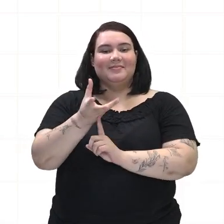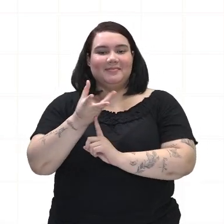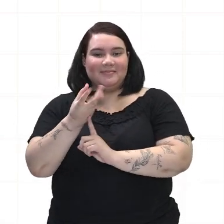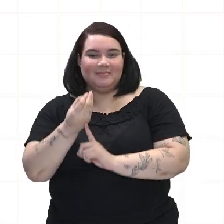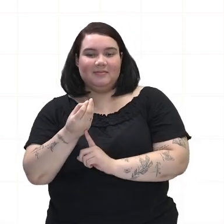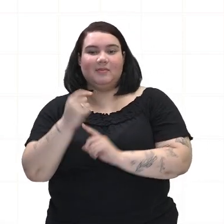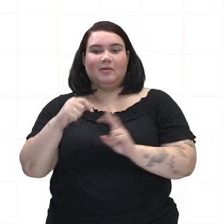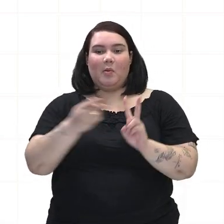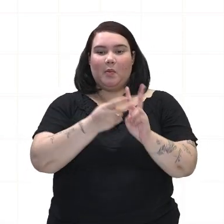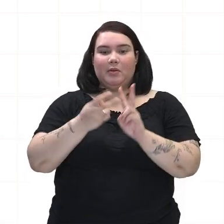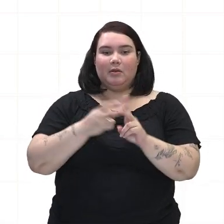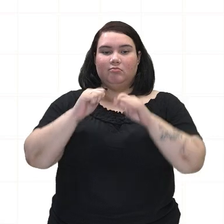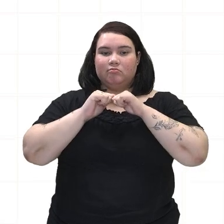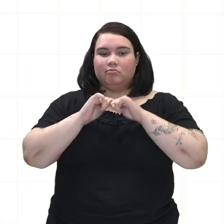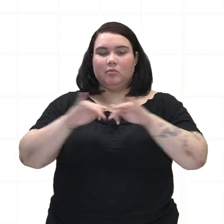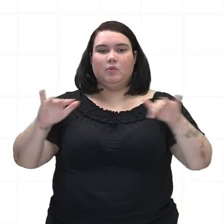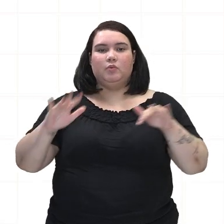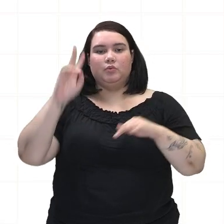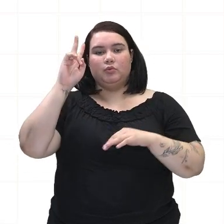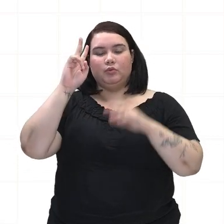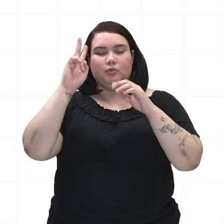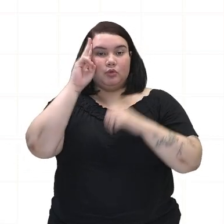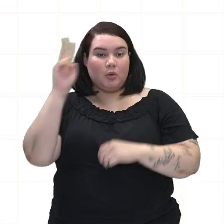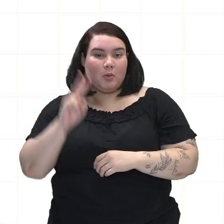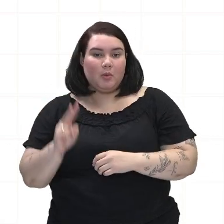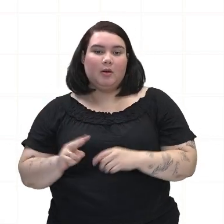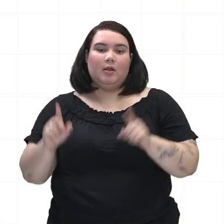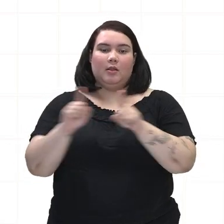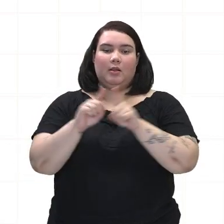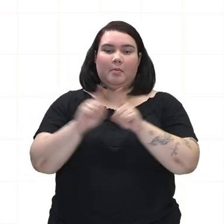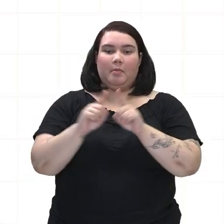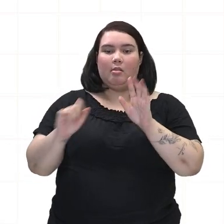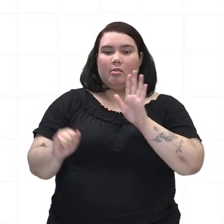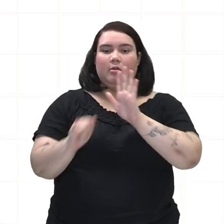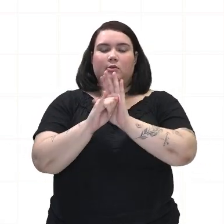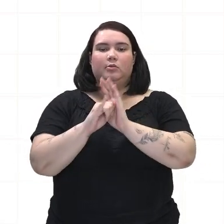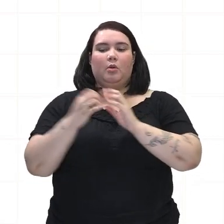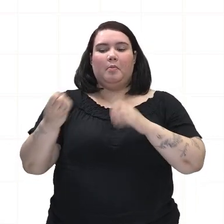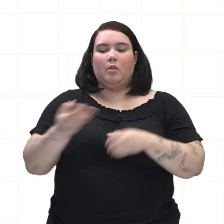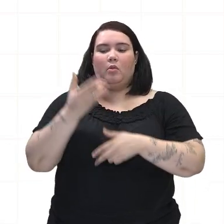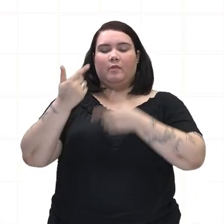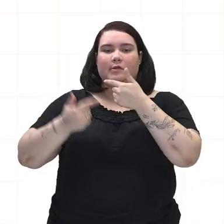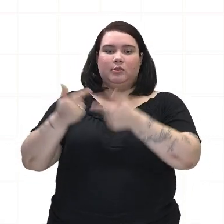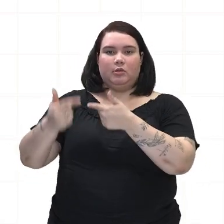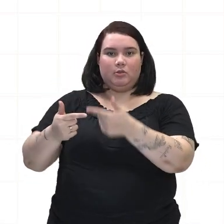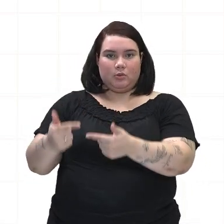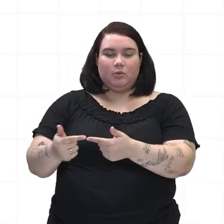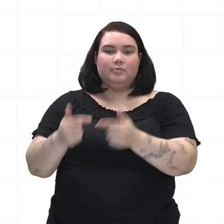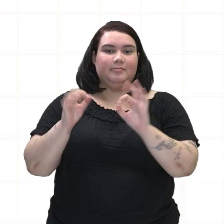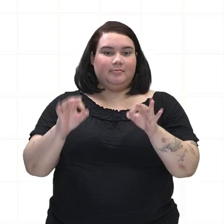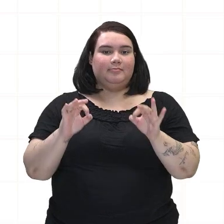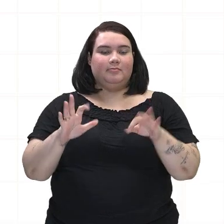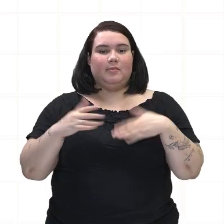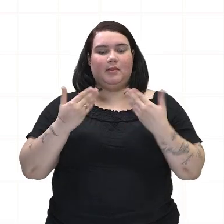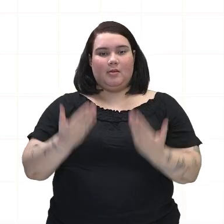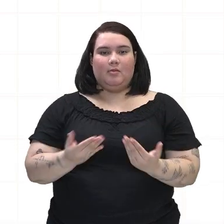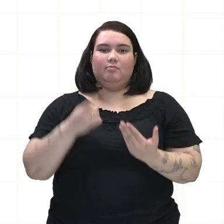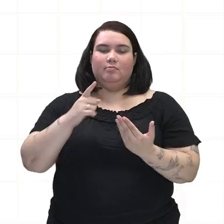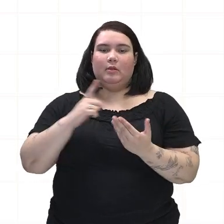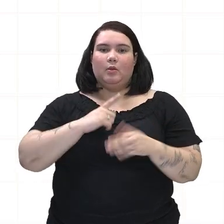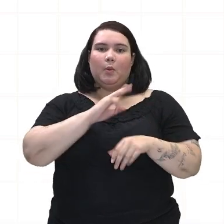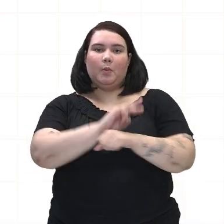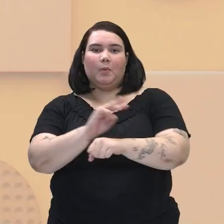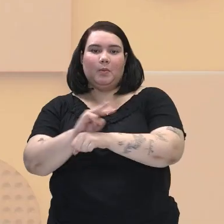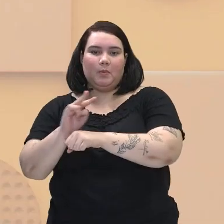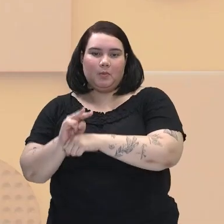transmitiram sua história e sua identidade para as novas gerações. E é assim que você